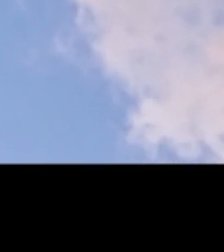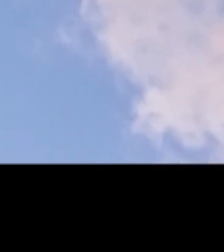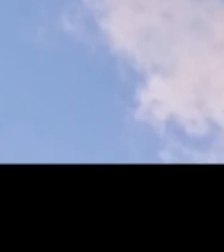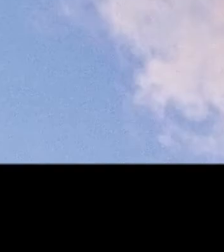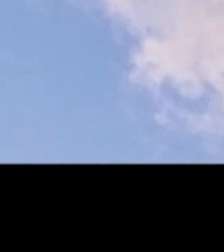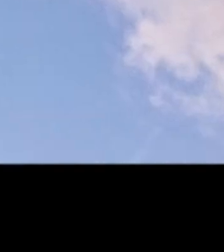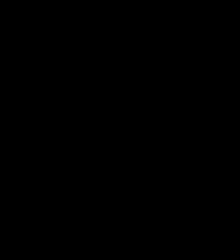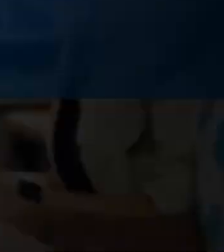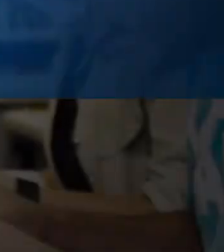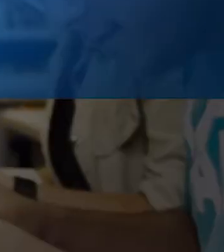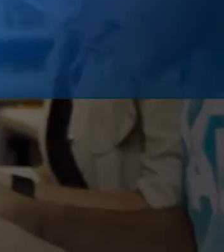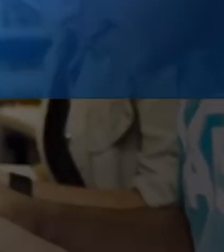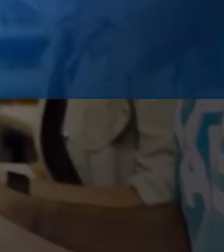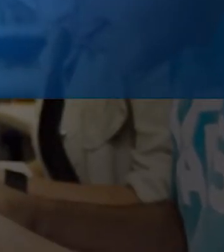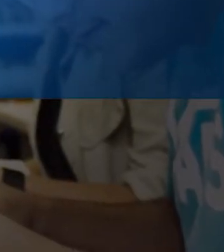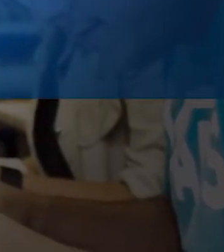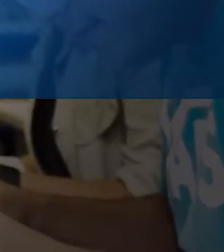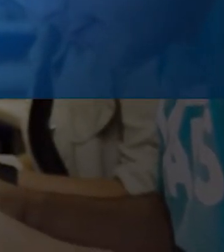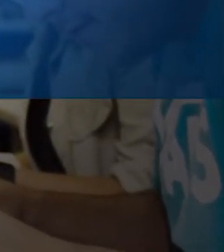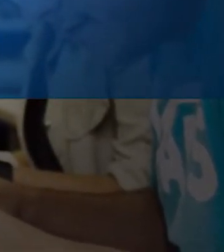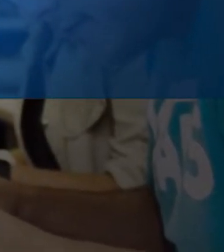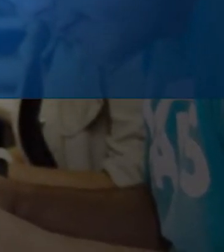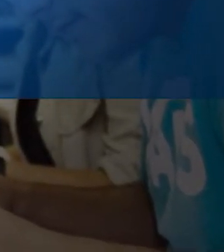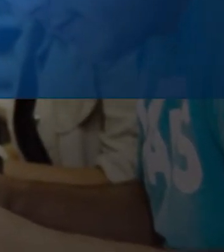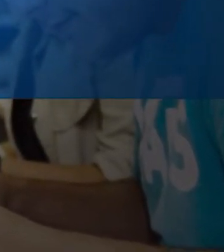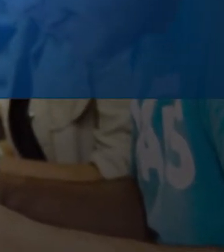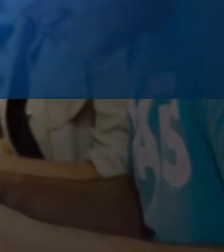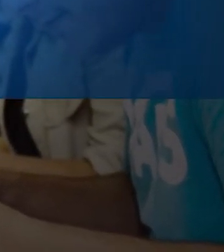Mato Grosso do Sul.